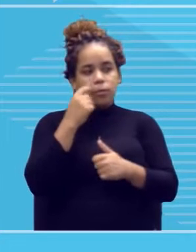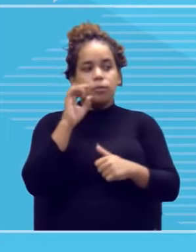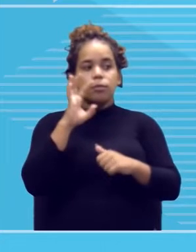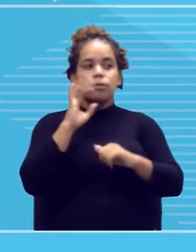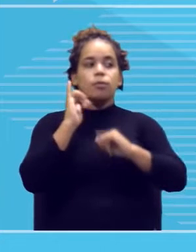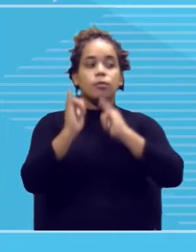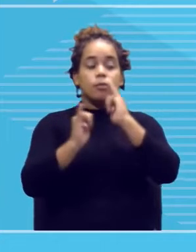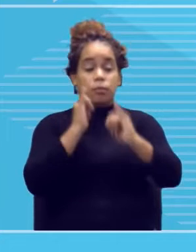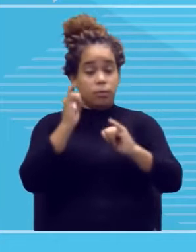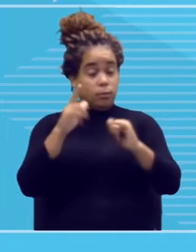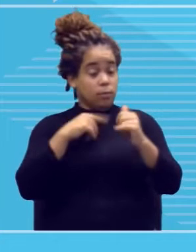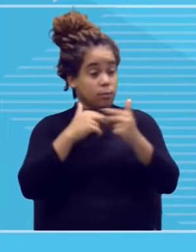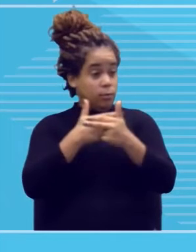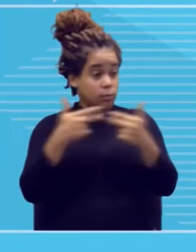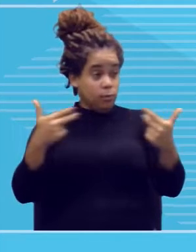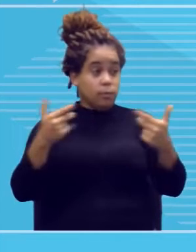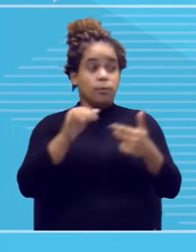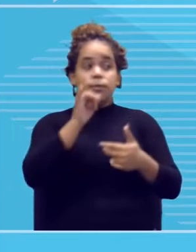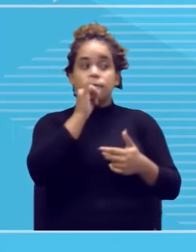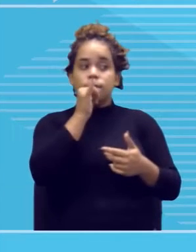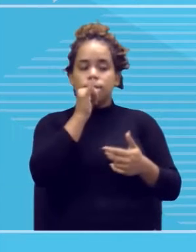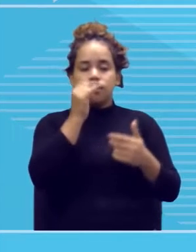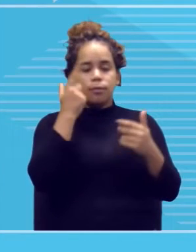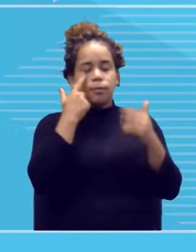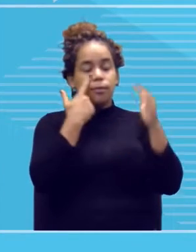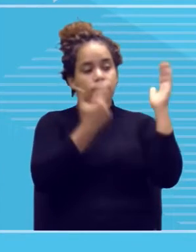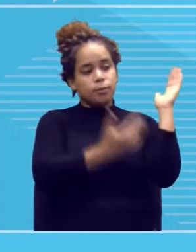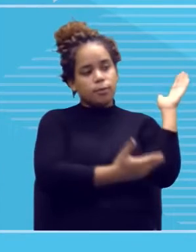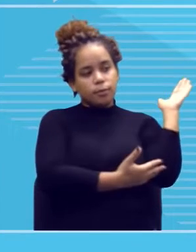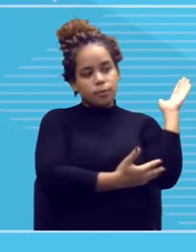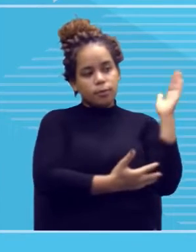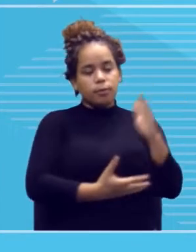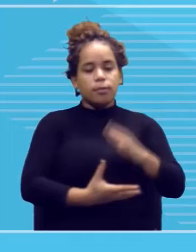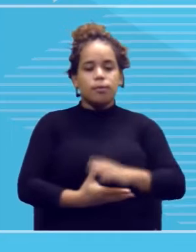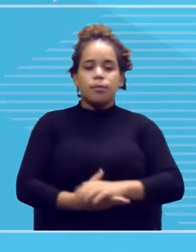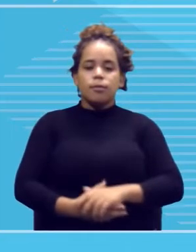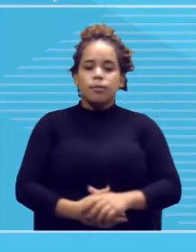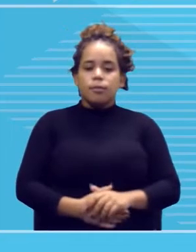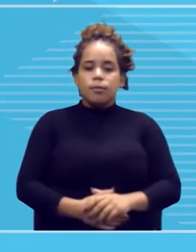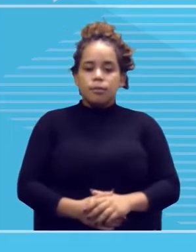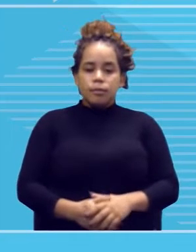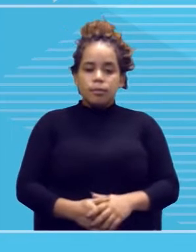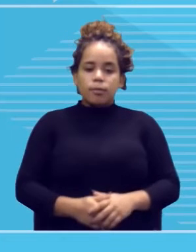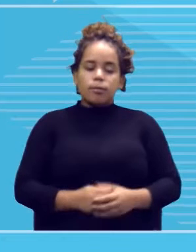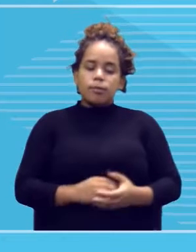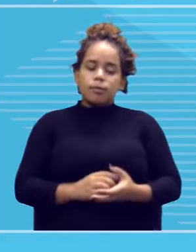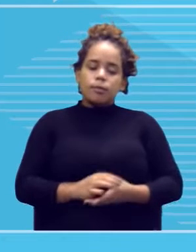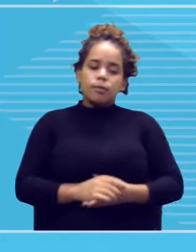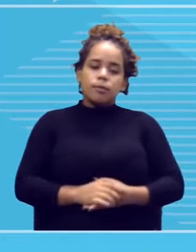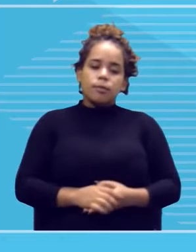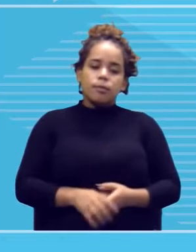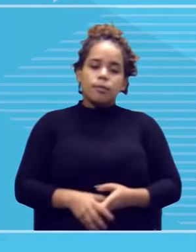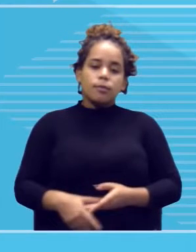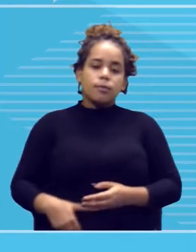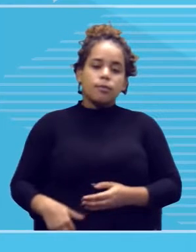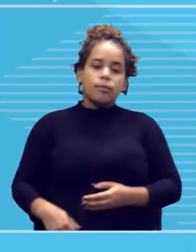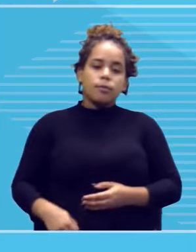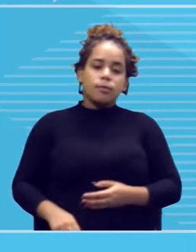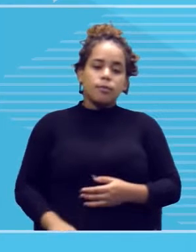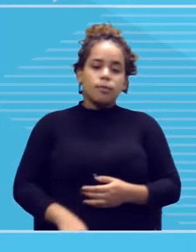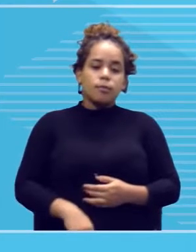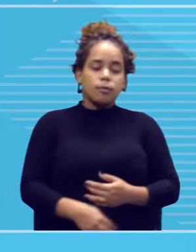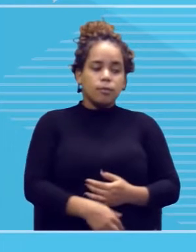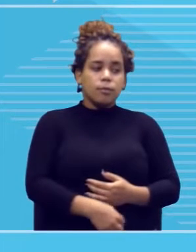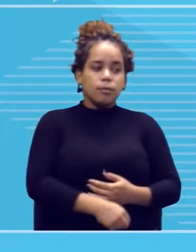que tem muitos exemplos ó Cut not shot not my not show not